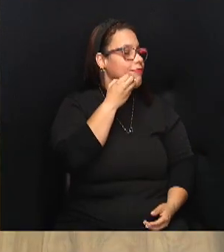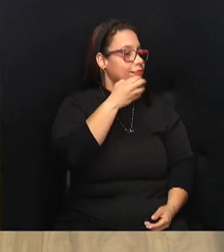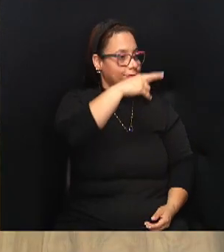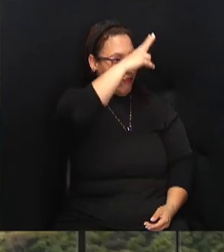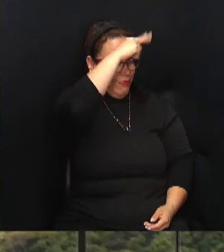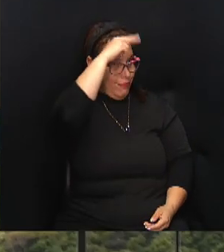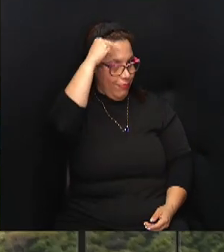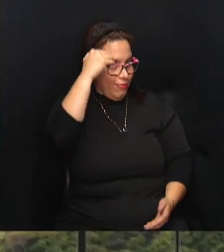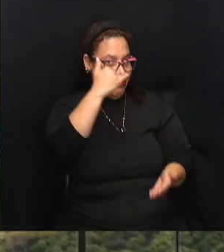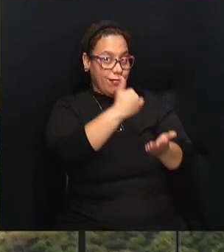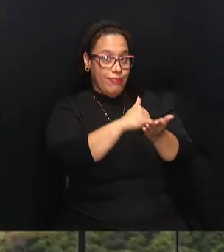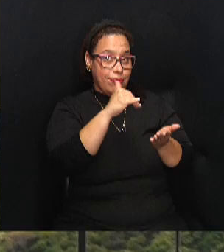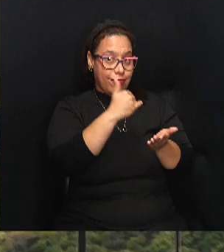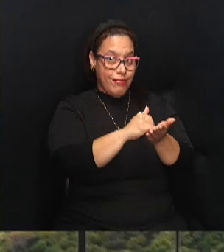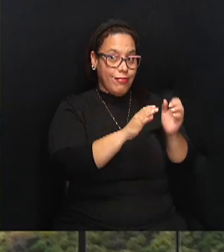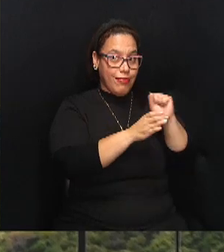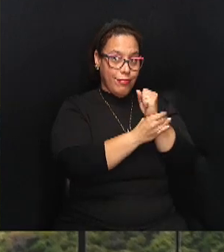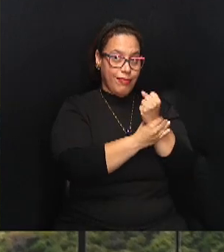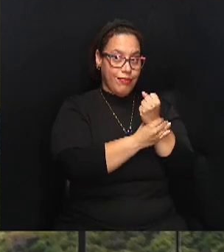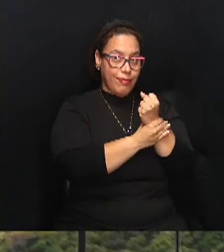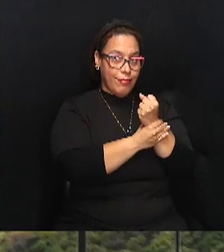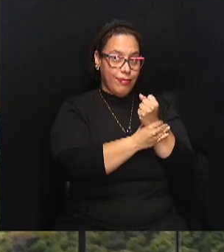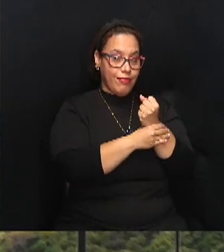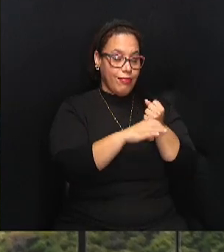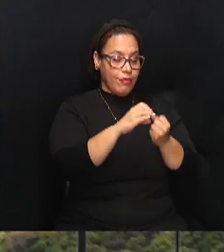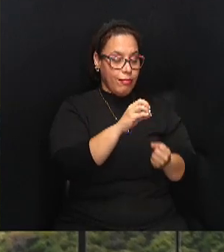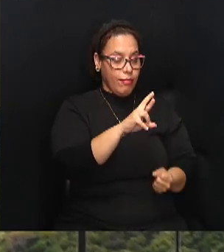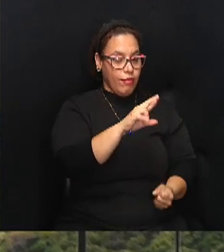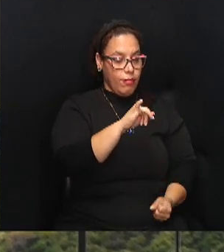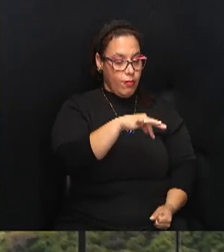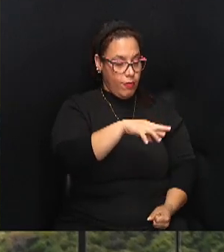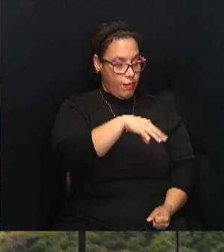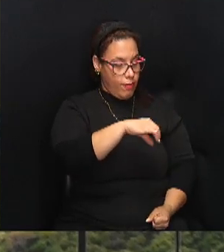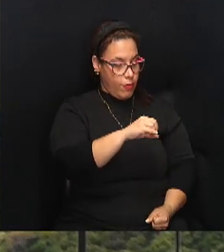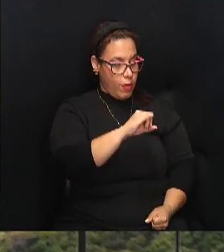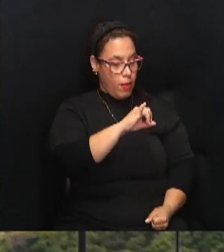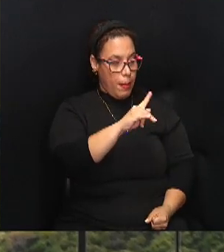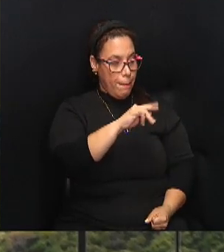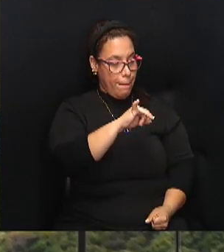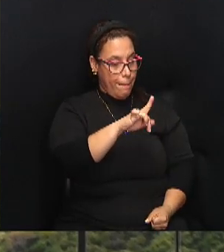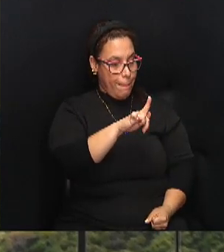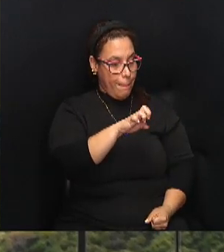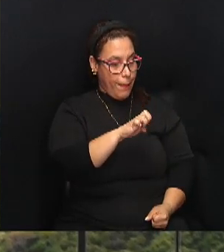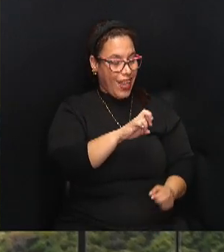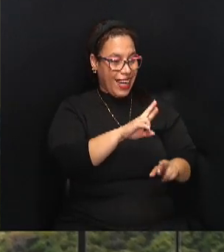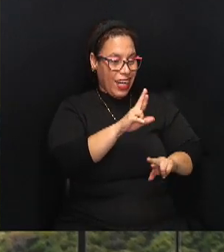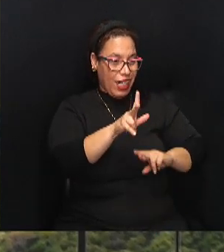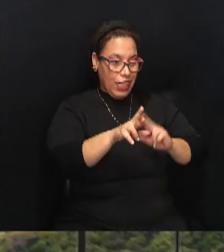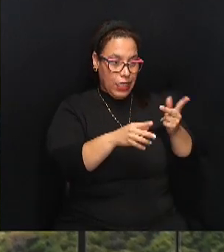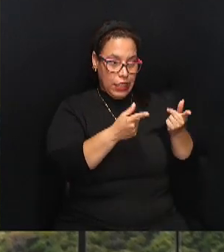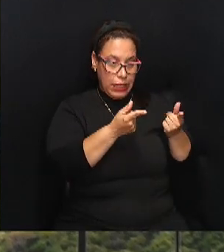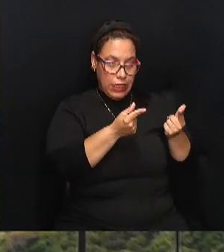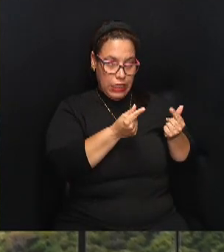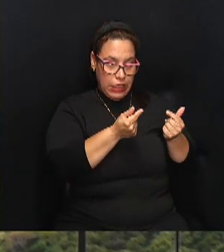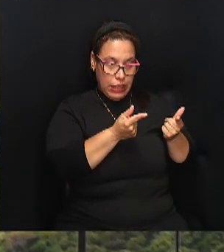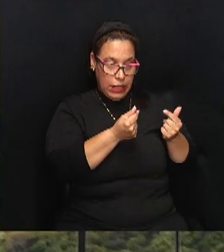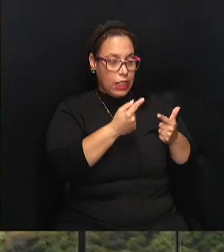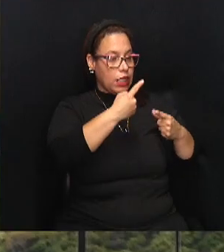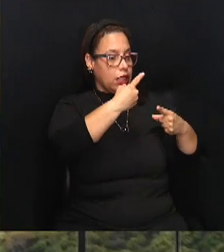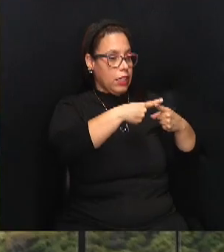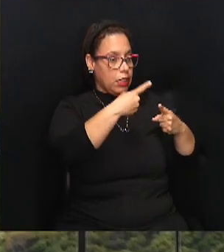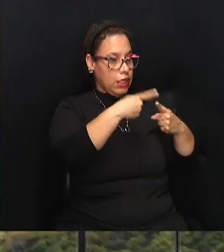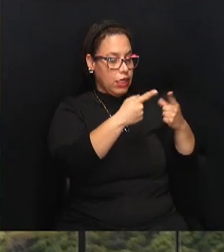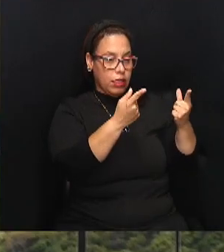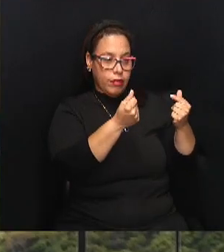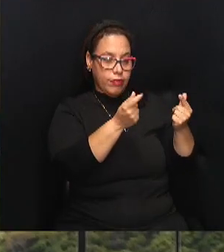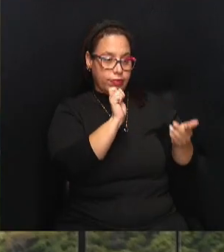O secretário municipal de Segurança Pública, o Cristiano Vigi, diz que há uma divergência nessa questão da remuneração, porque esse recurso